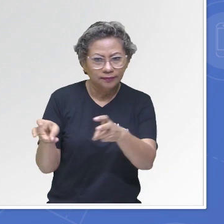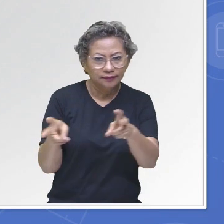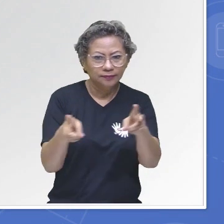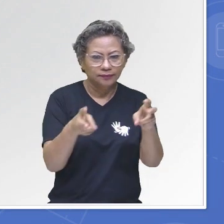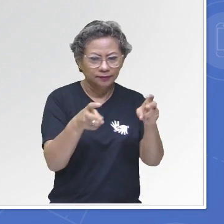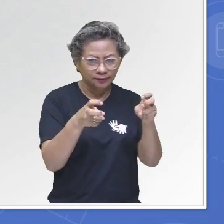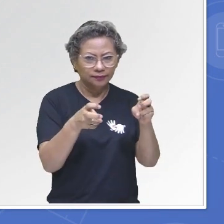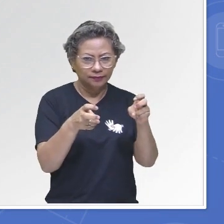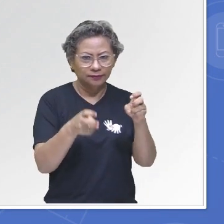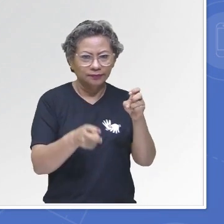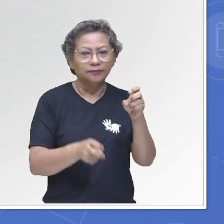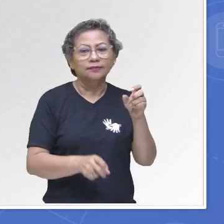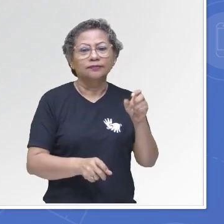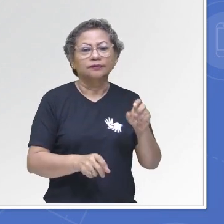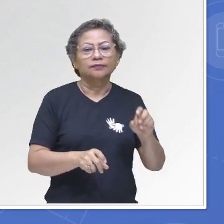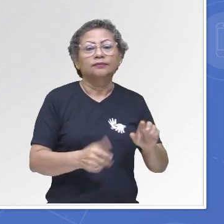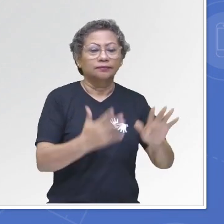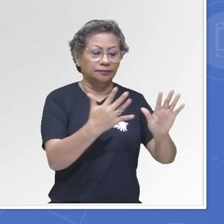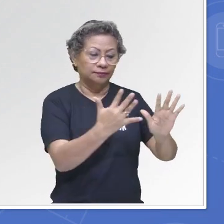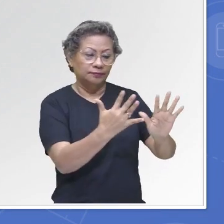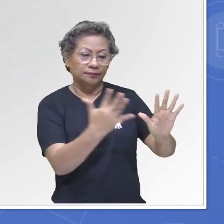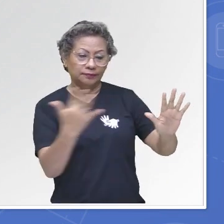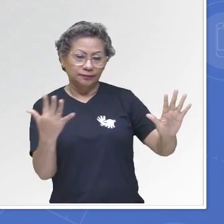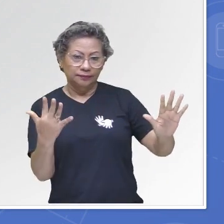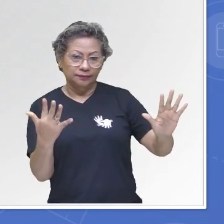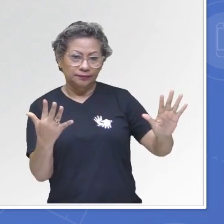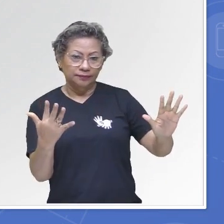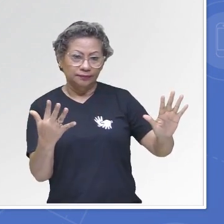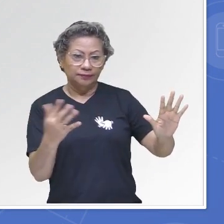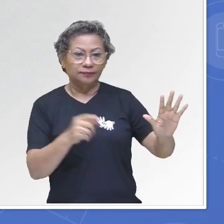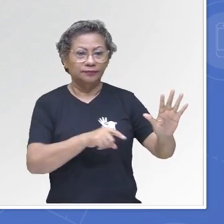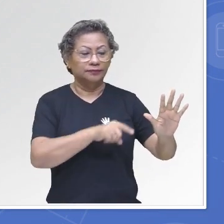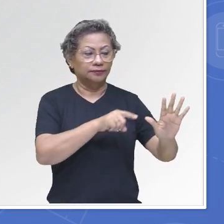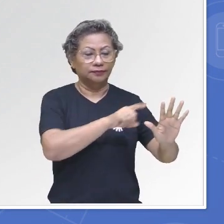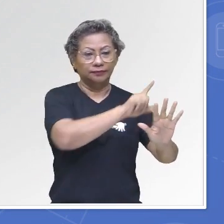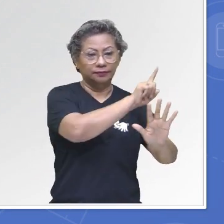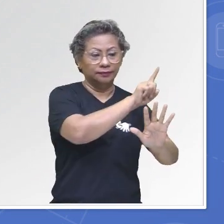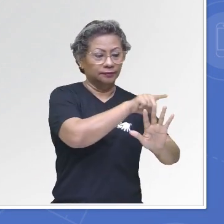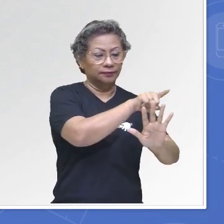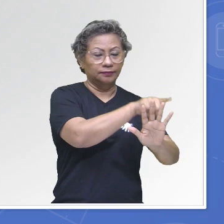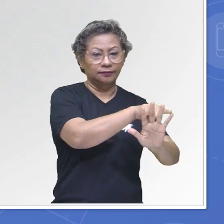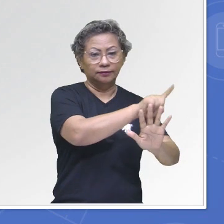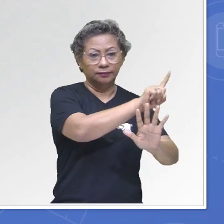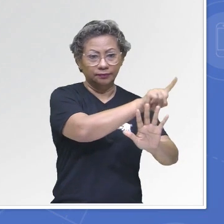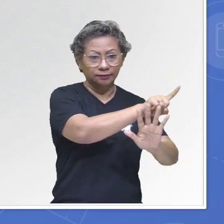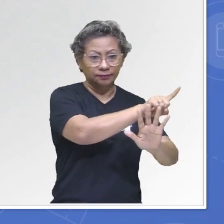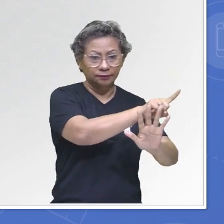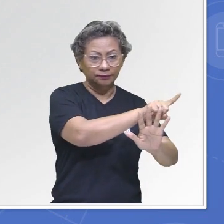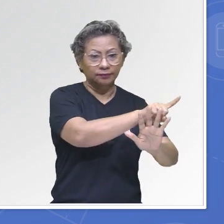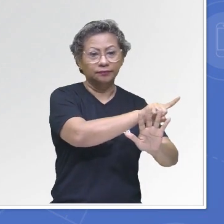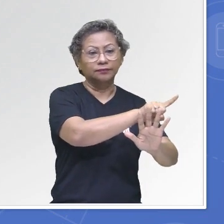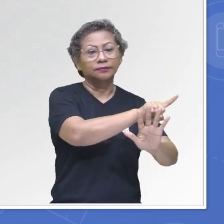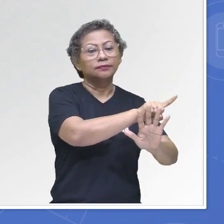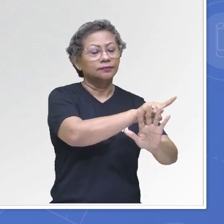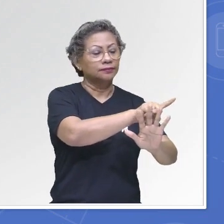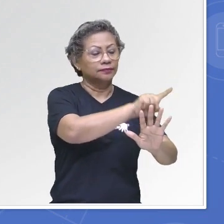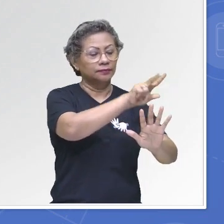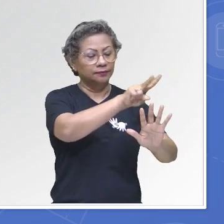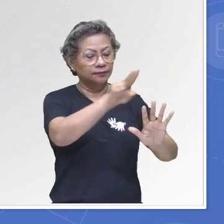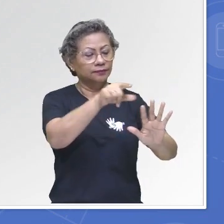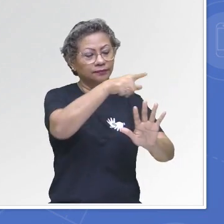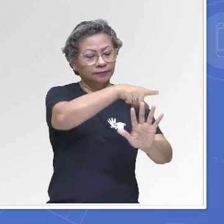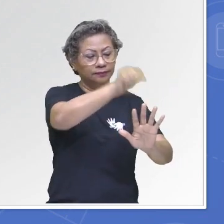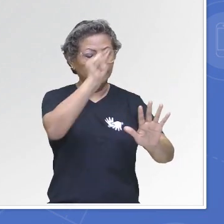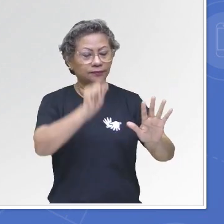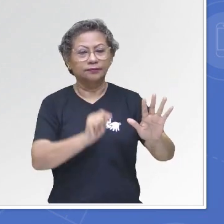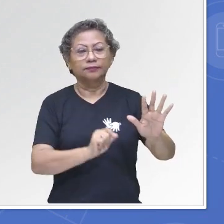os indivíduos aí selecionados estão em intervalos de 2, né? De um para o outro, tem 2 indivíduos que não foram